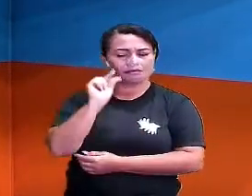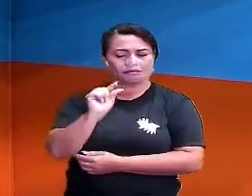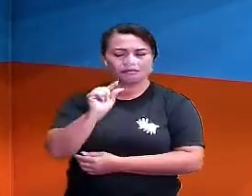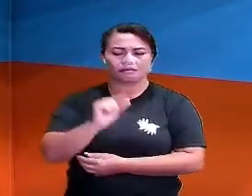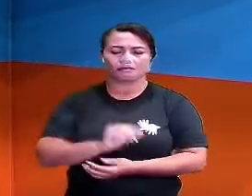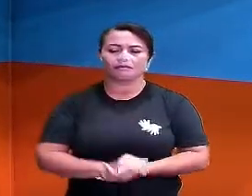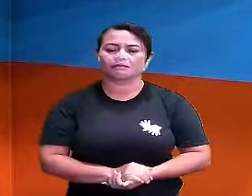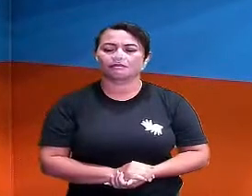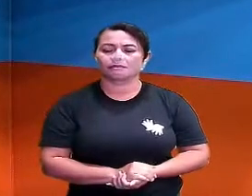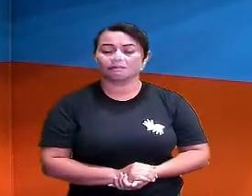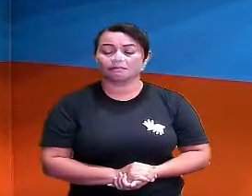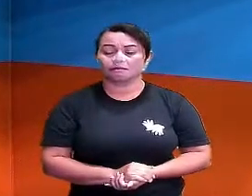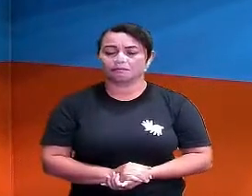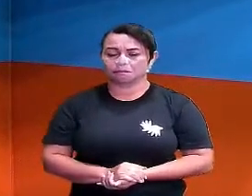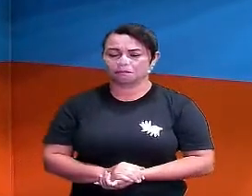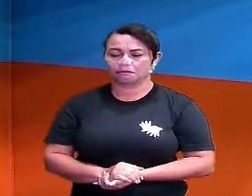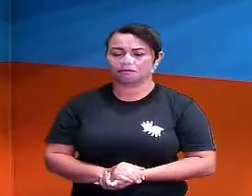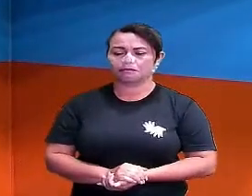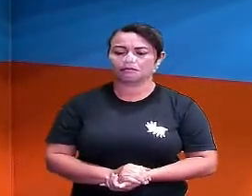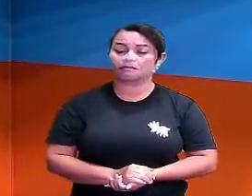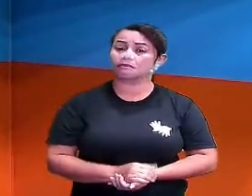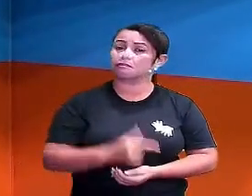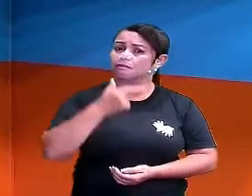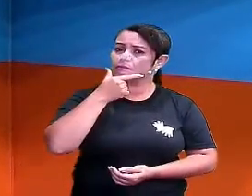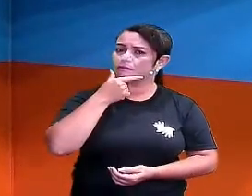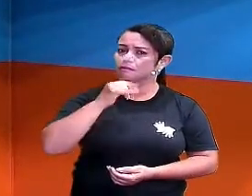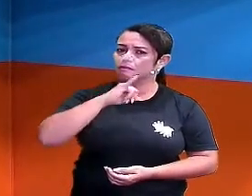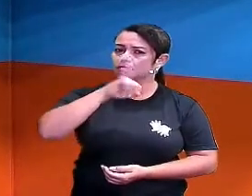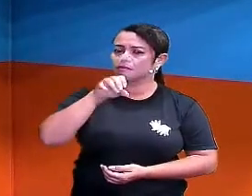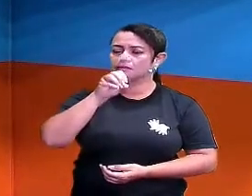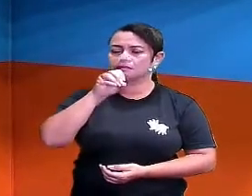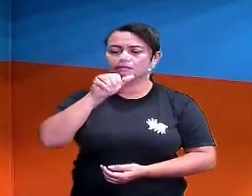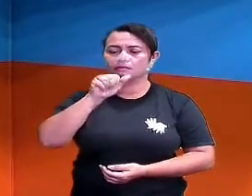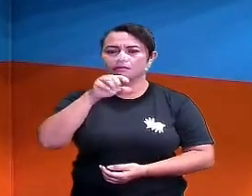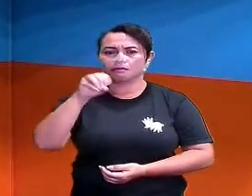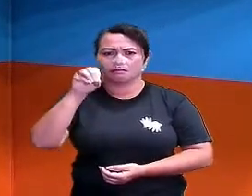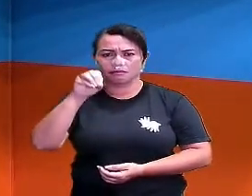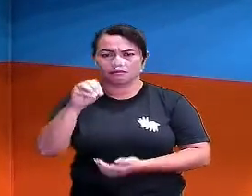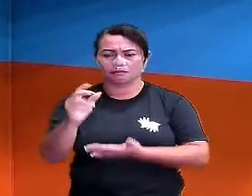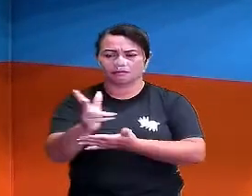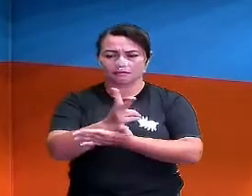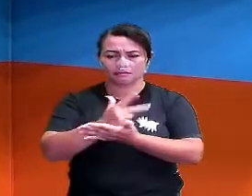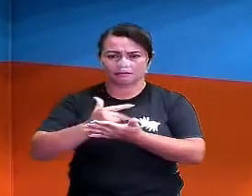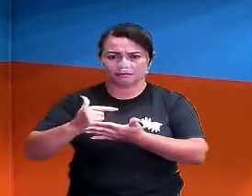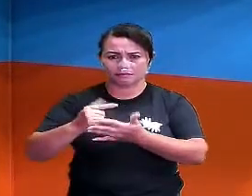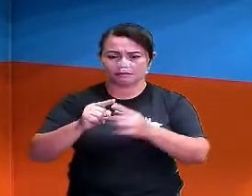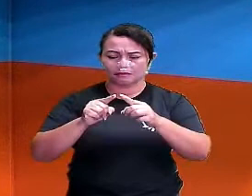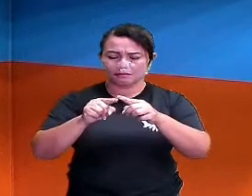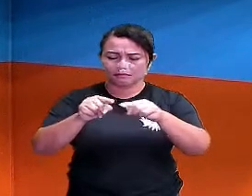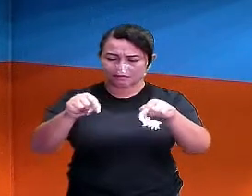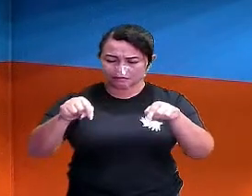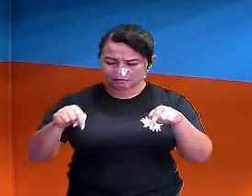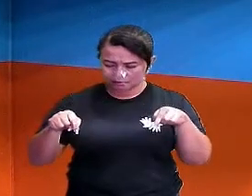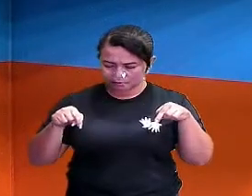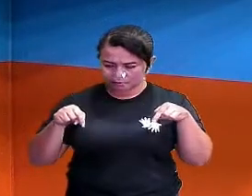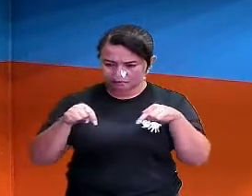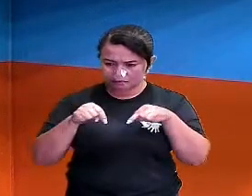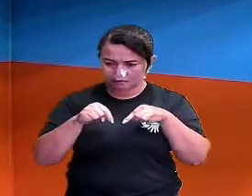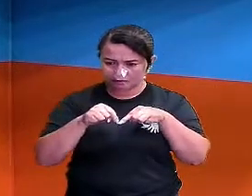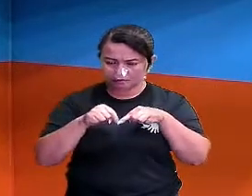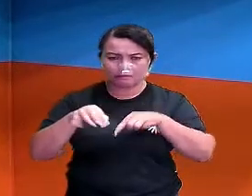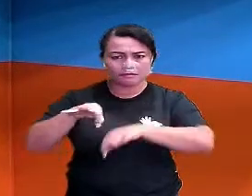pouco. João desenhou um triângulo em seu caderno e marcou em uma régua